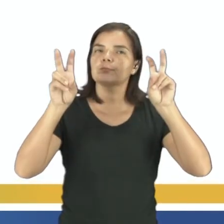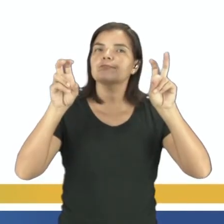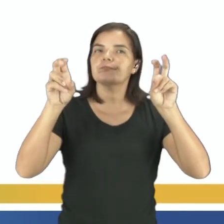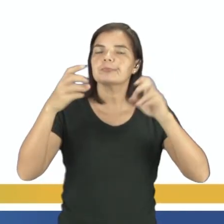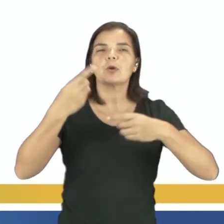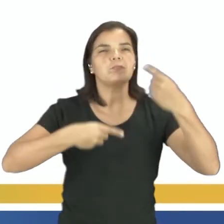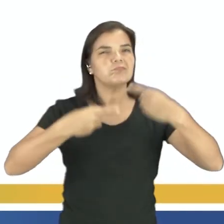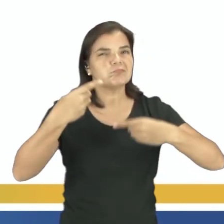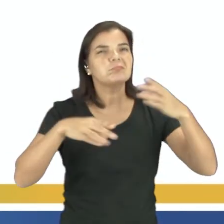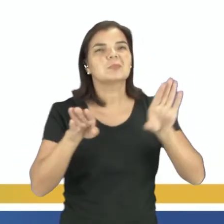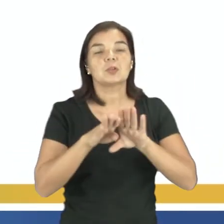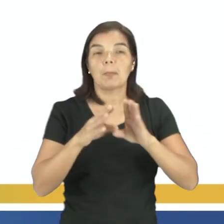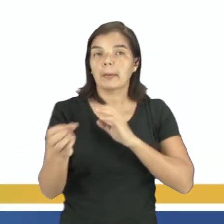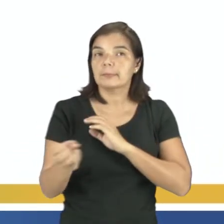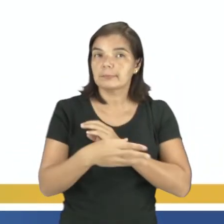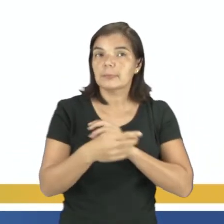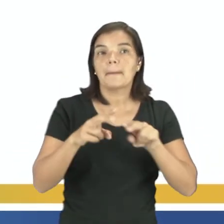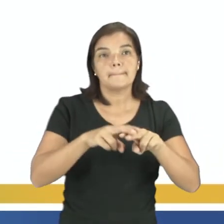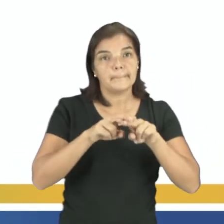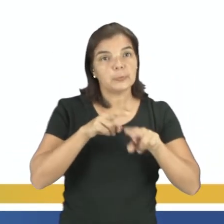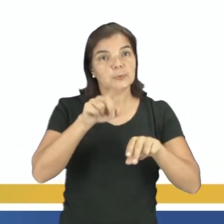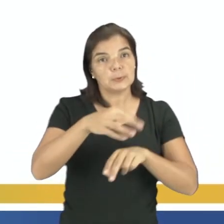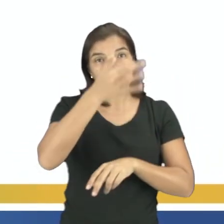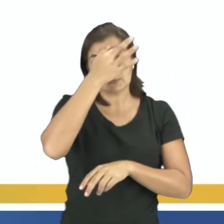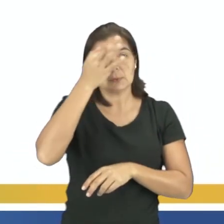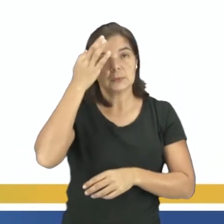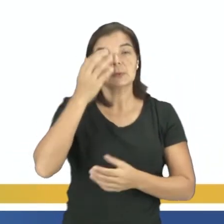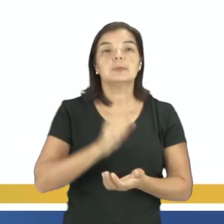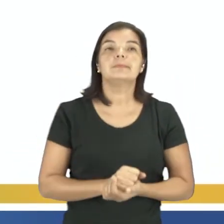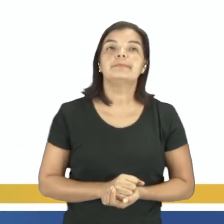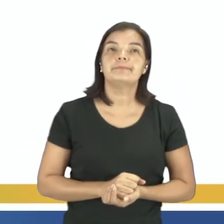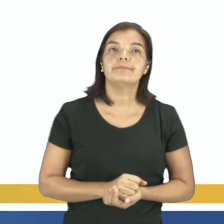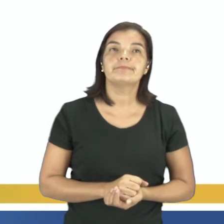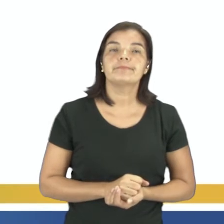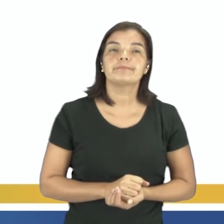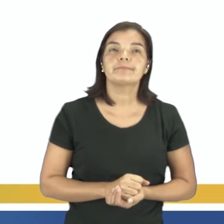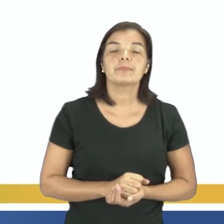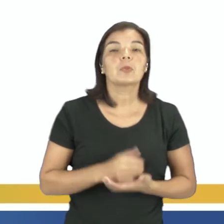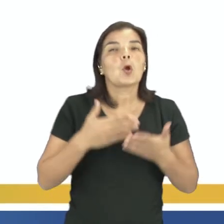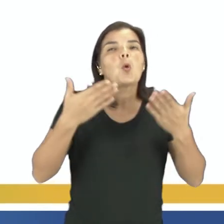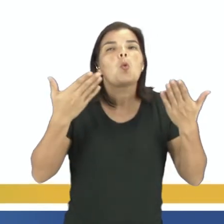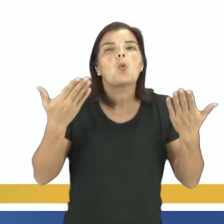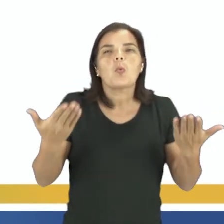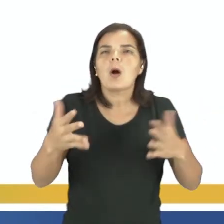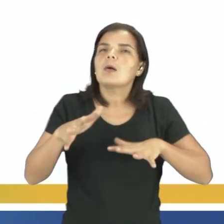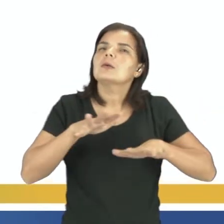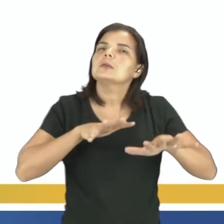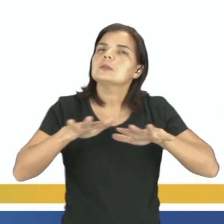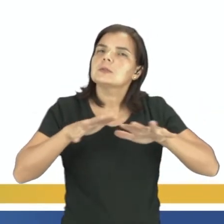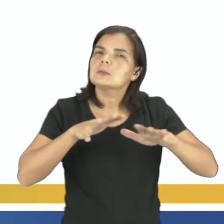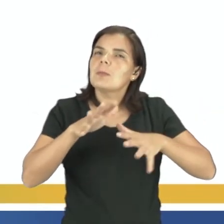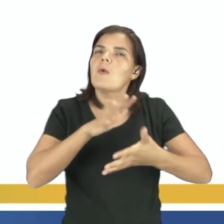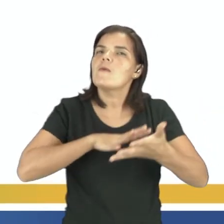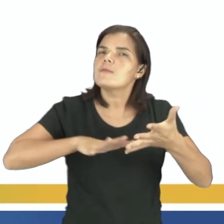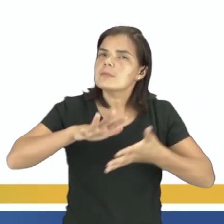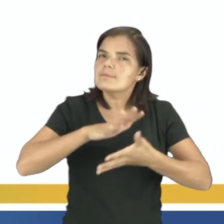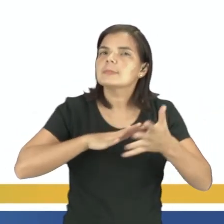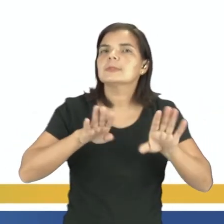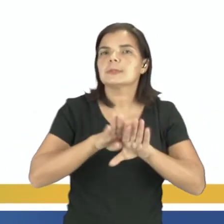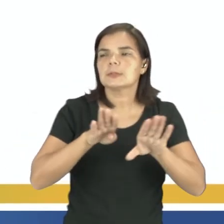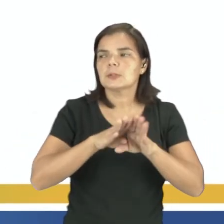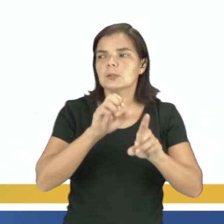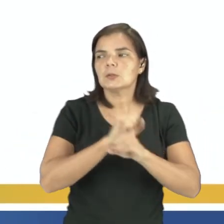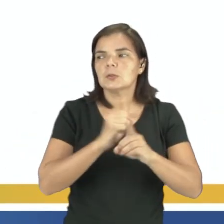tão polêmicos e tão atuais. Para isso serve filosofia. Ó, então, qual foi esse movimento social que repercutiu